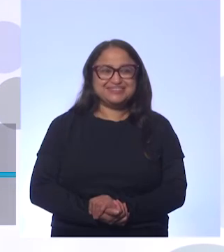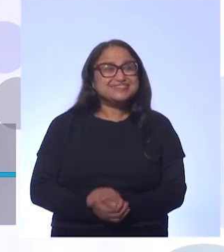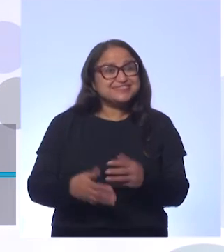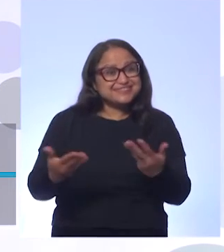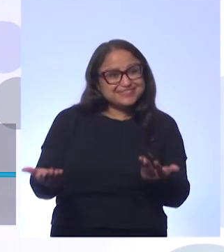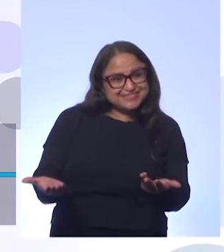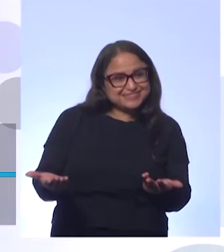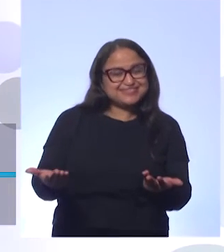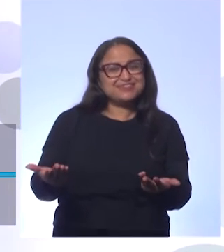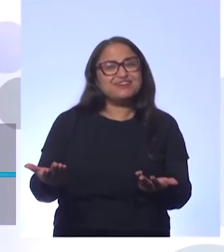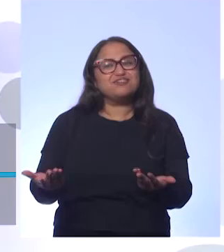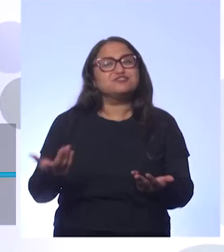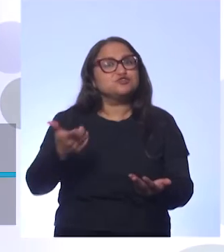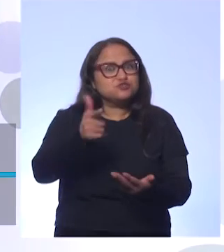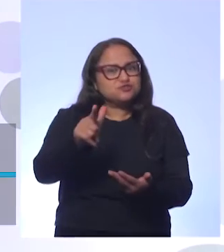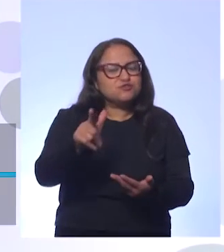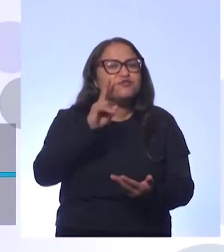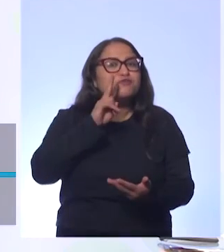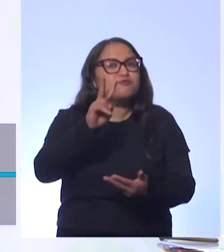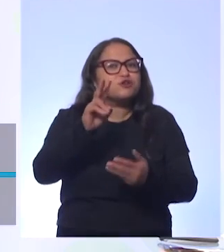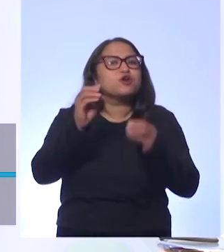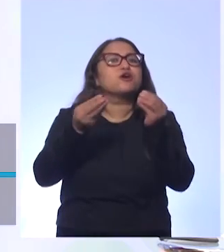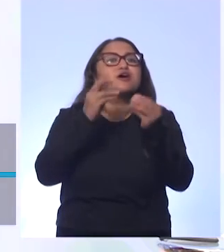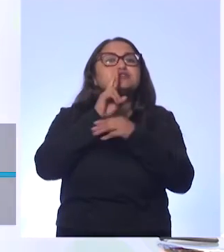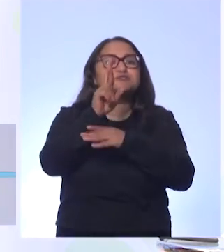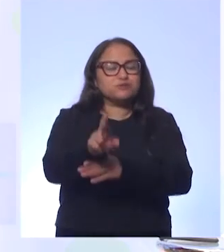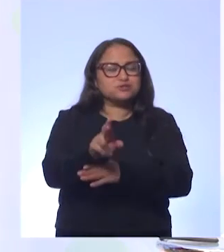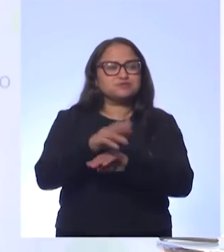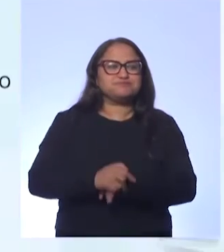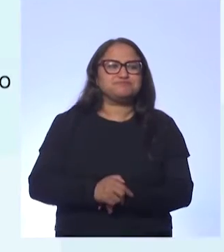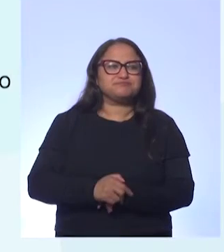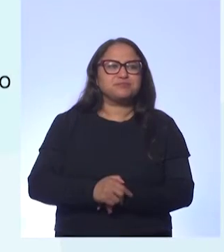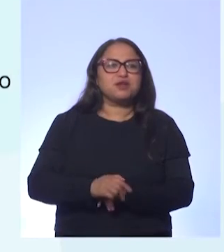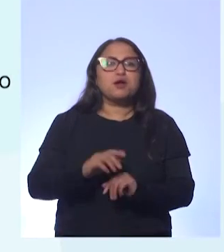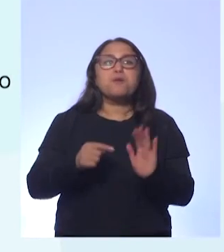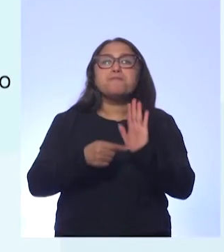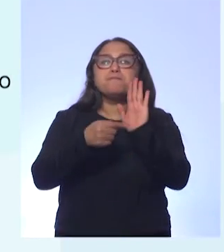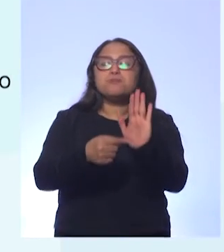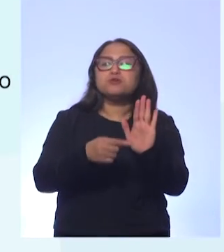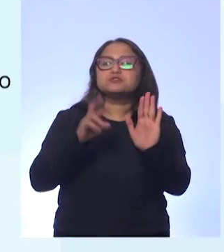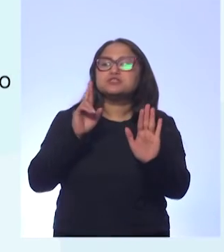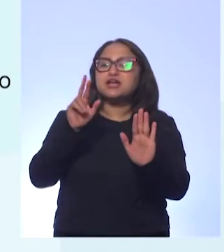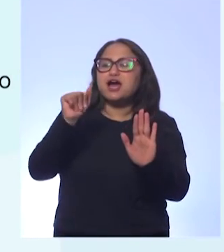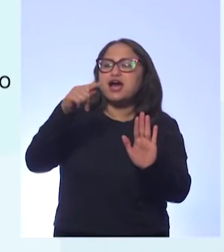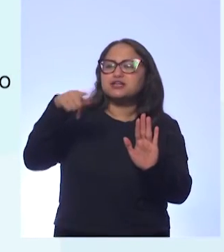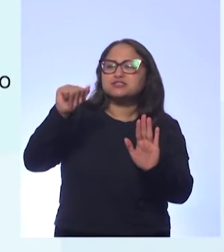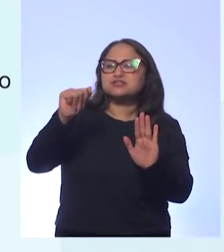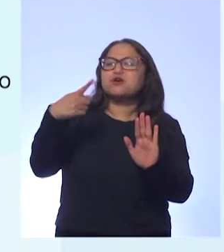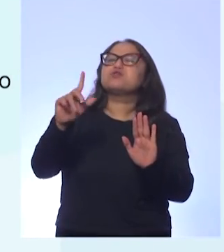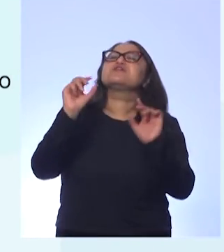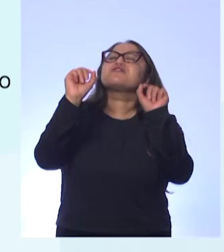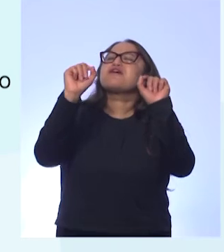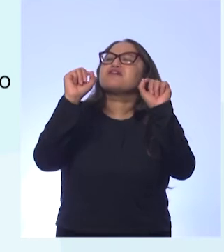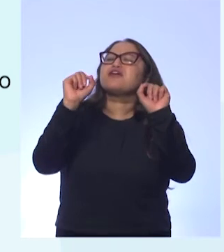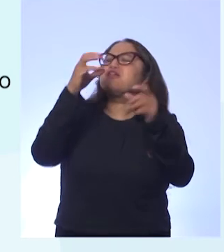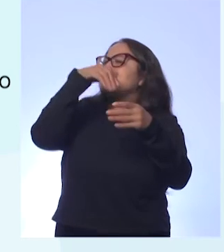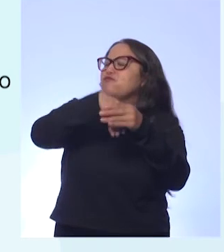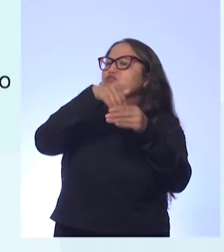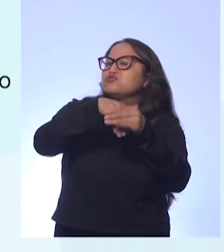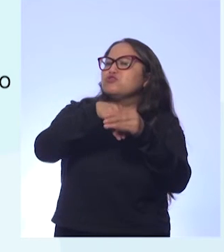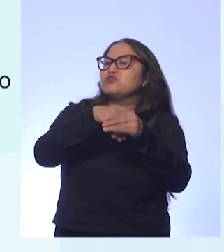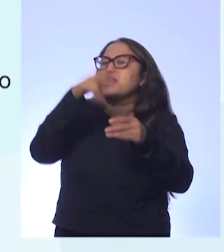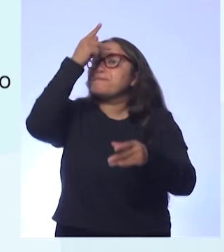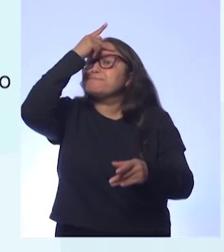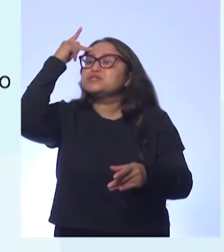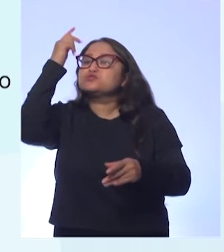Voltamos aqui então, pessoal. Vamos ver como ficou? Ó, vamos lá. Determine a razão entre os que não votaram e o total de eleitores.